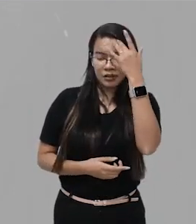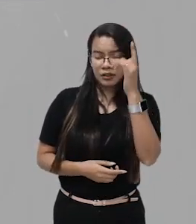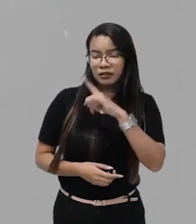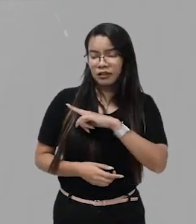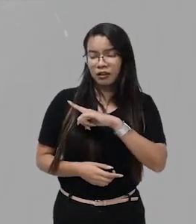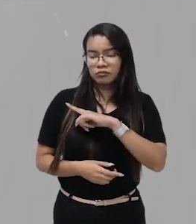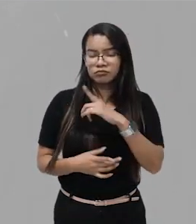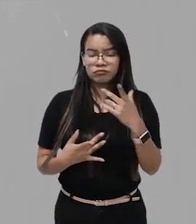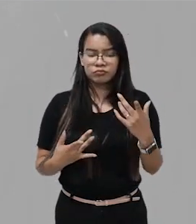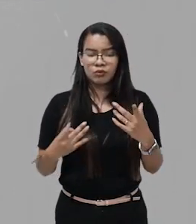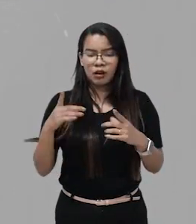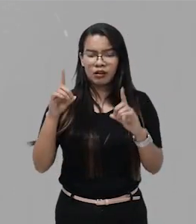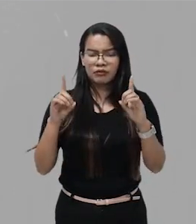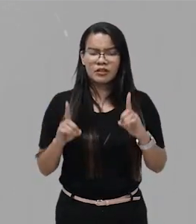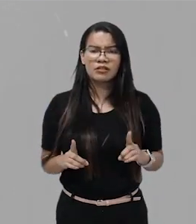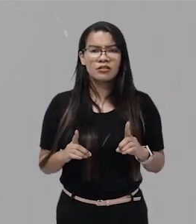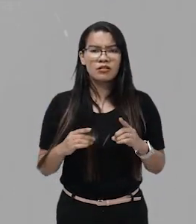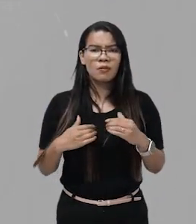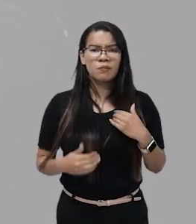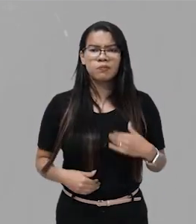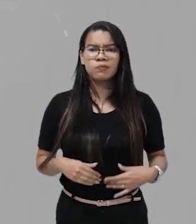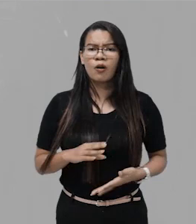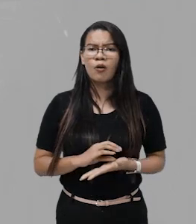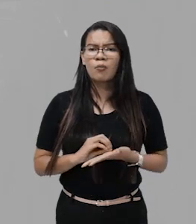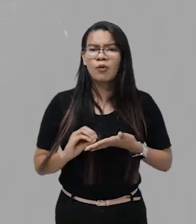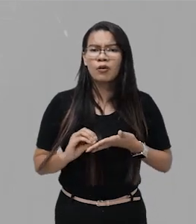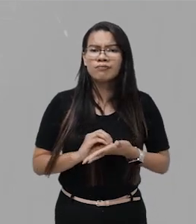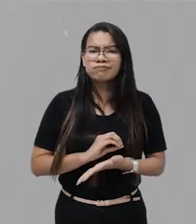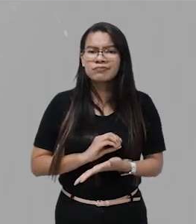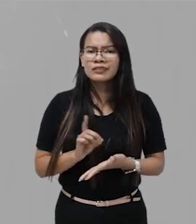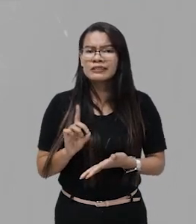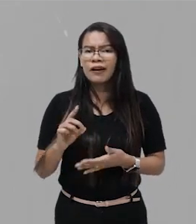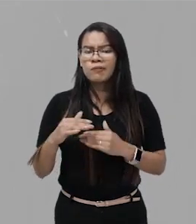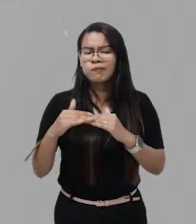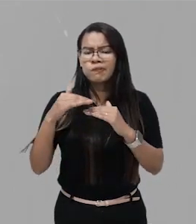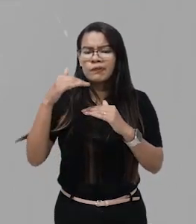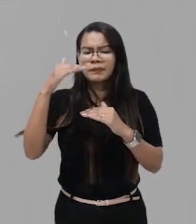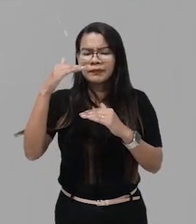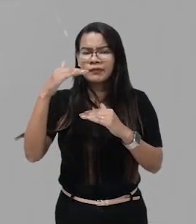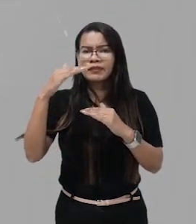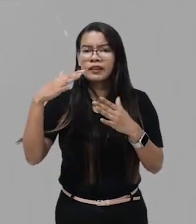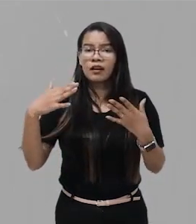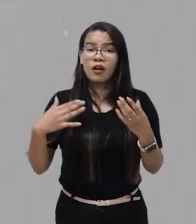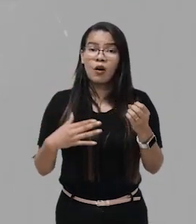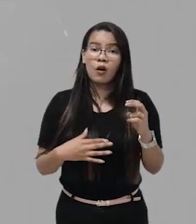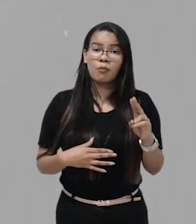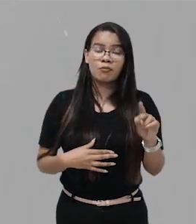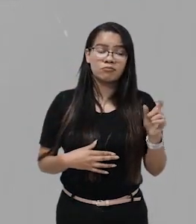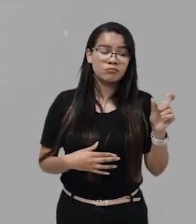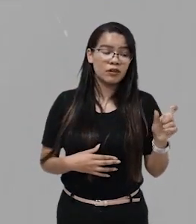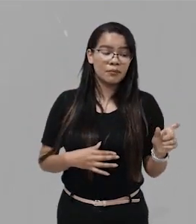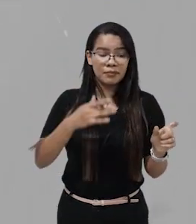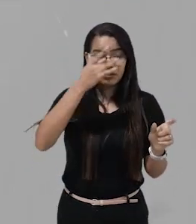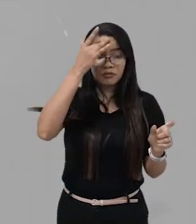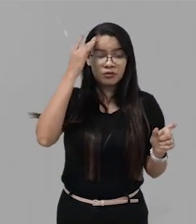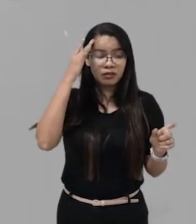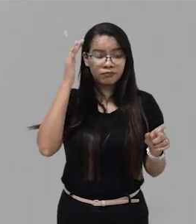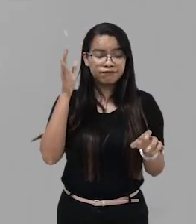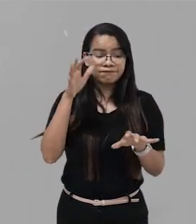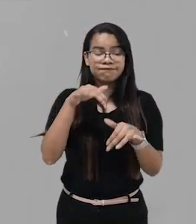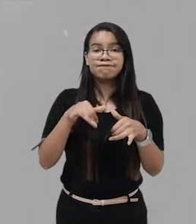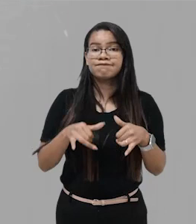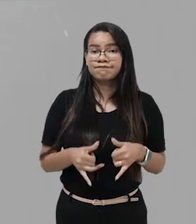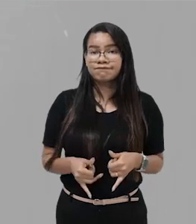distúrbio hormonal, que ela não cresce, por exemplo, uma pessoa que ela está acamada,